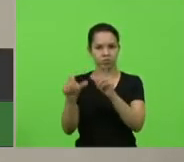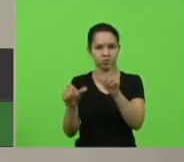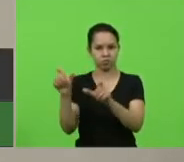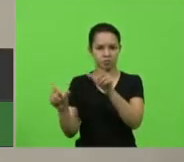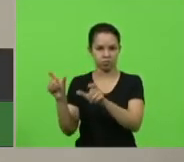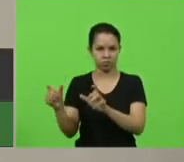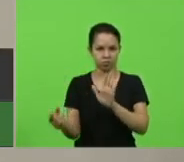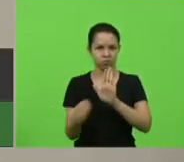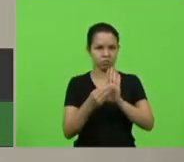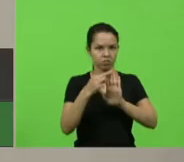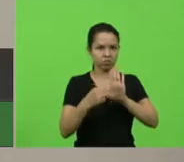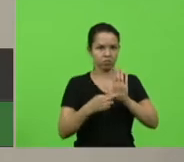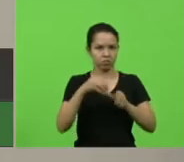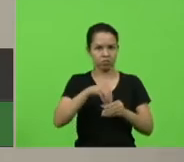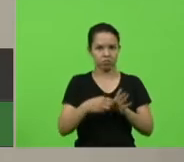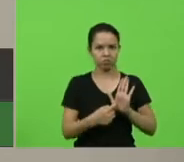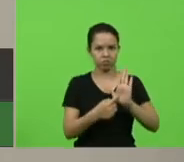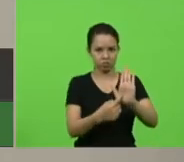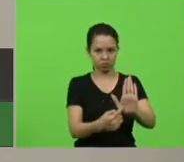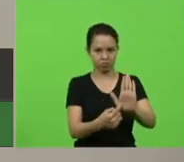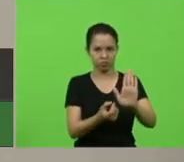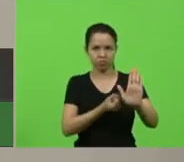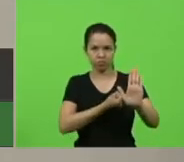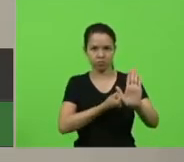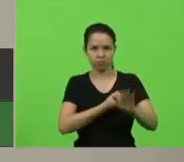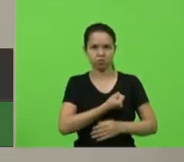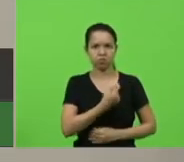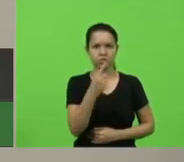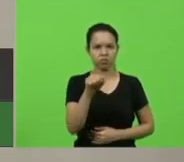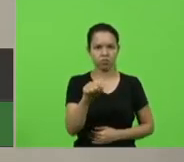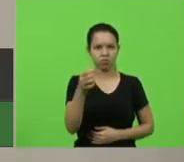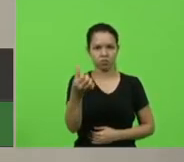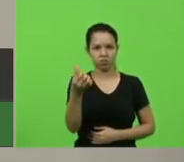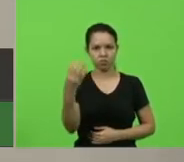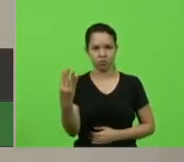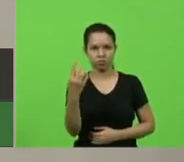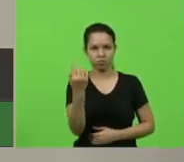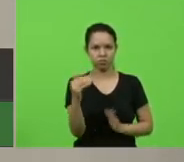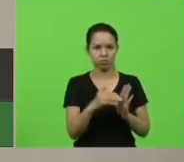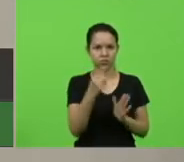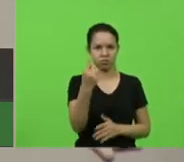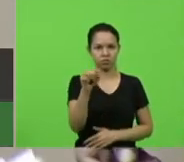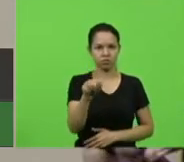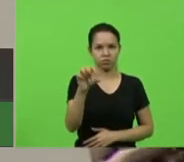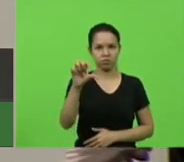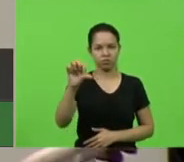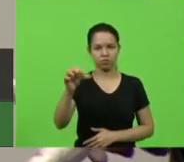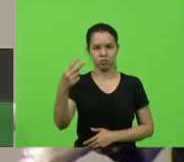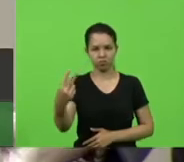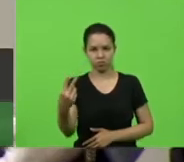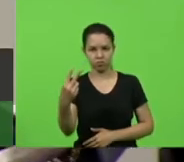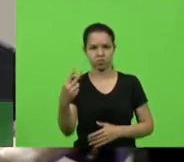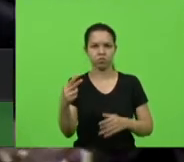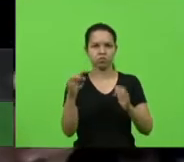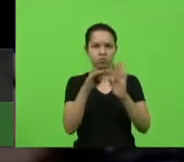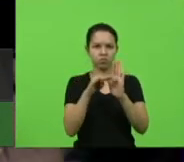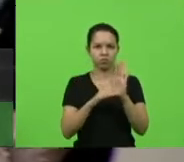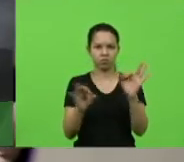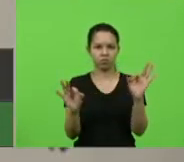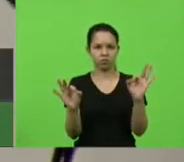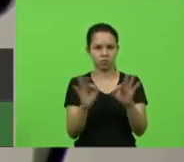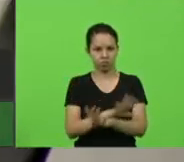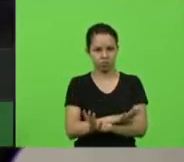o regimento interno, as seguintes indicações: indicações 1064 a 1092. Fim da ordem do dia, passamos